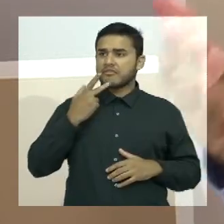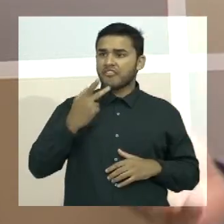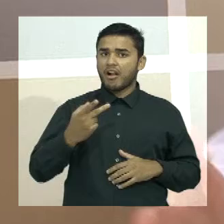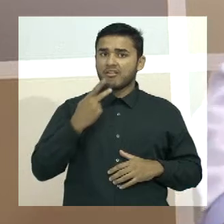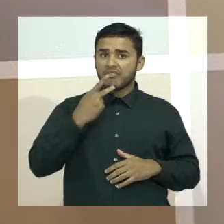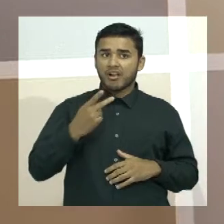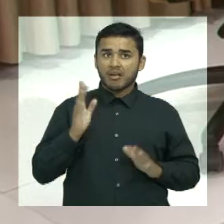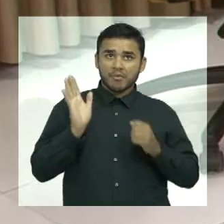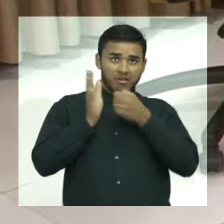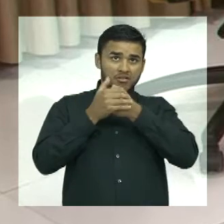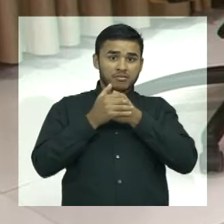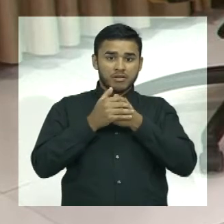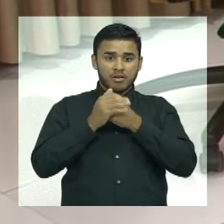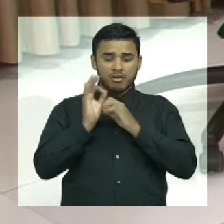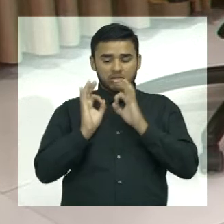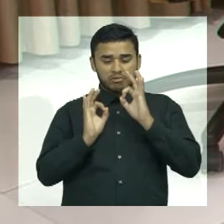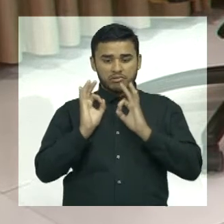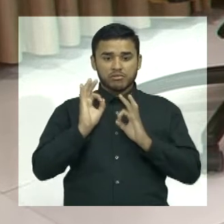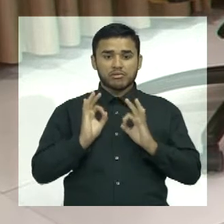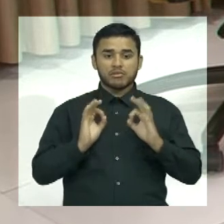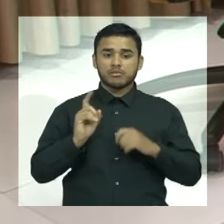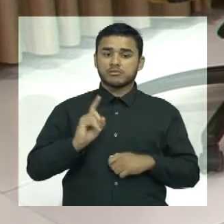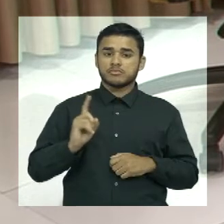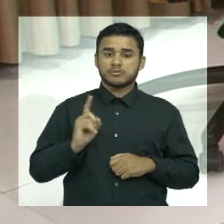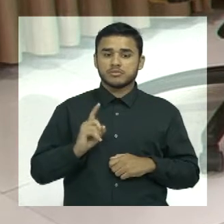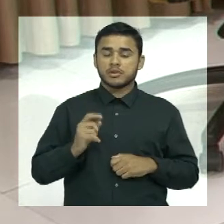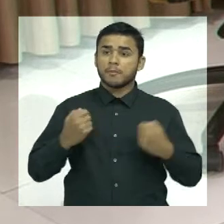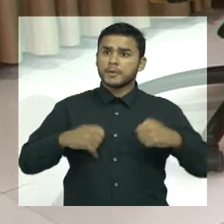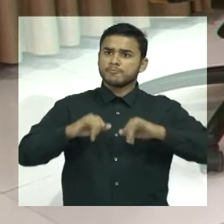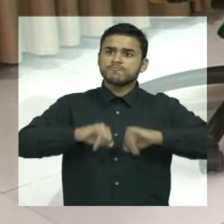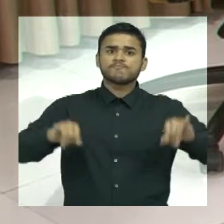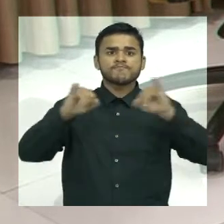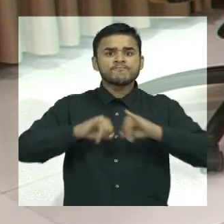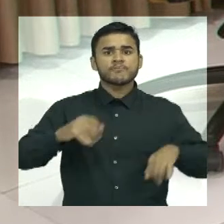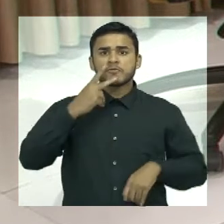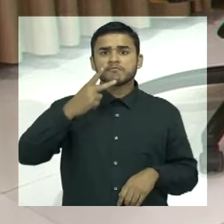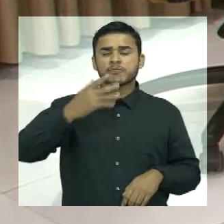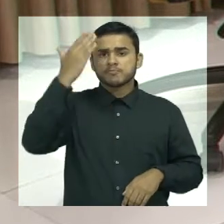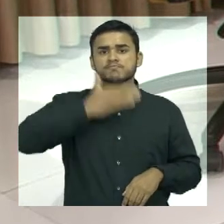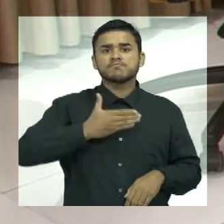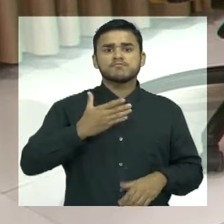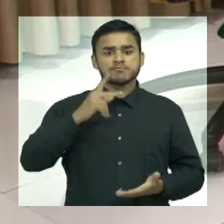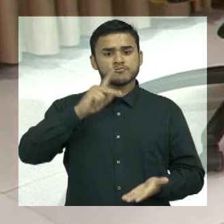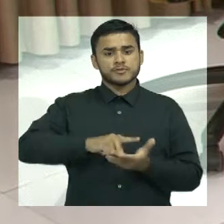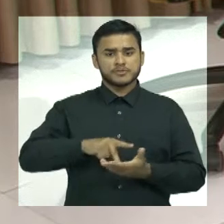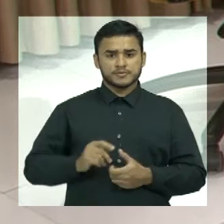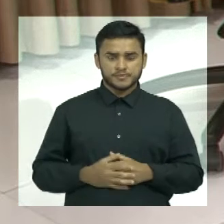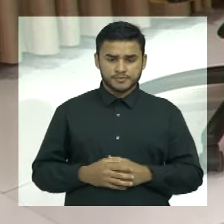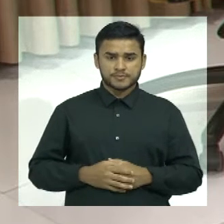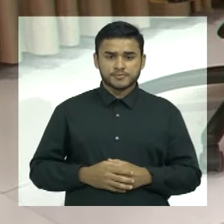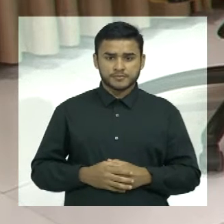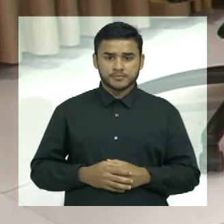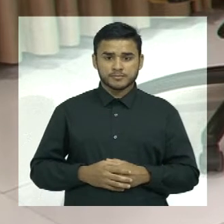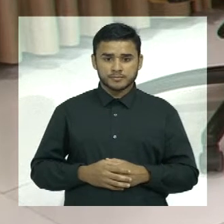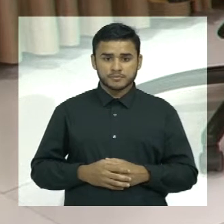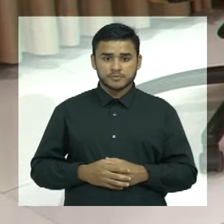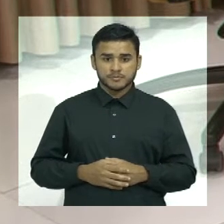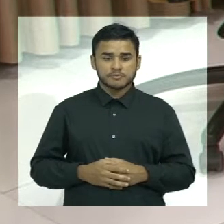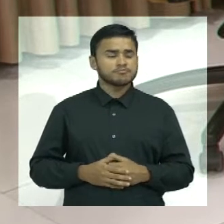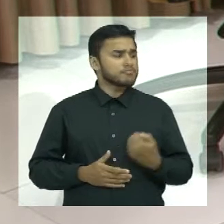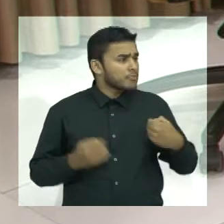tem que falar a verdade. O politicamente correto não conseguiu trazer as informações que a sociedade tanto precisa, né? Então a gente